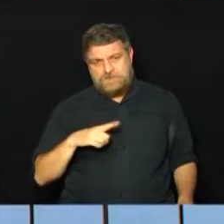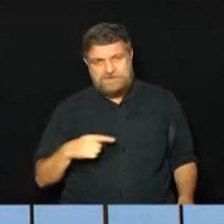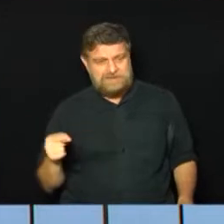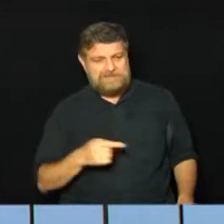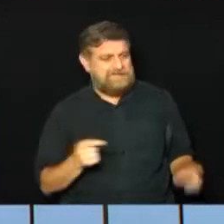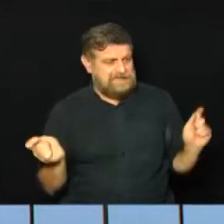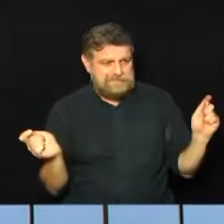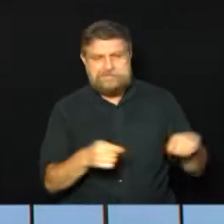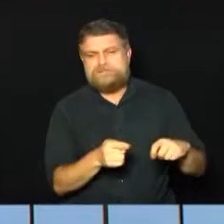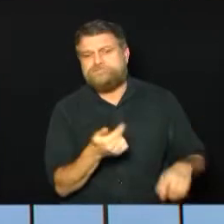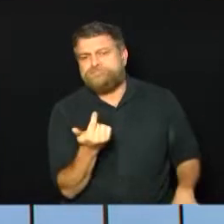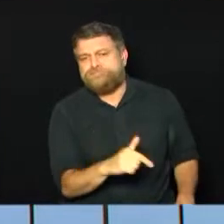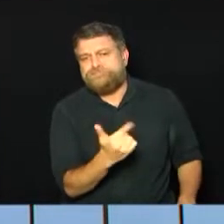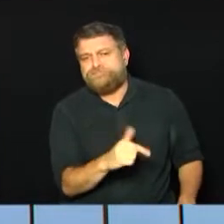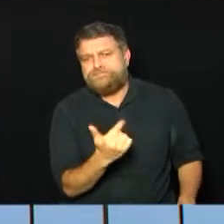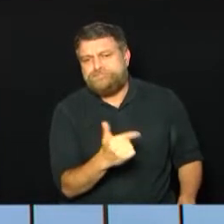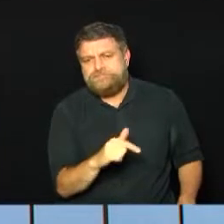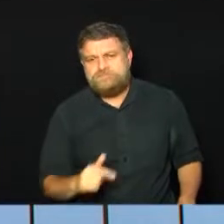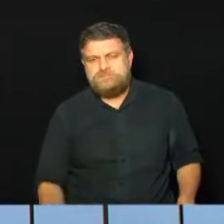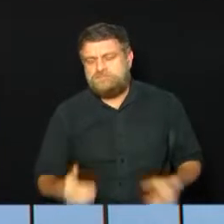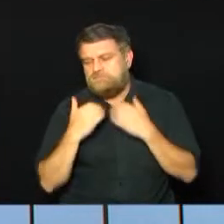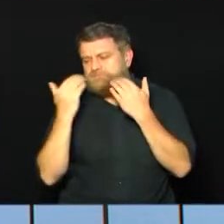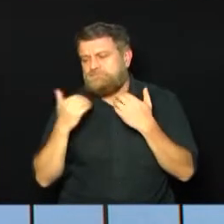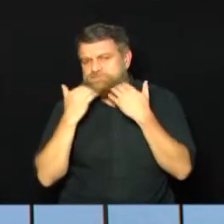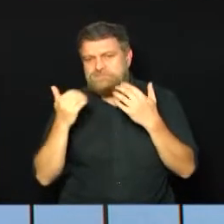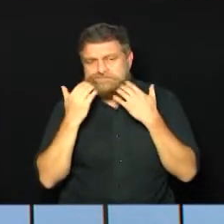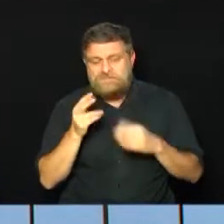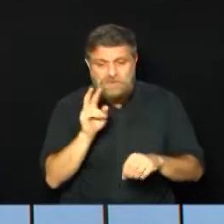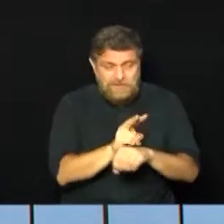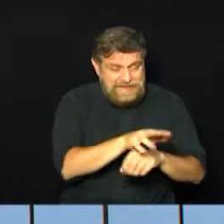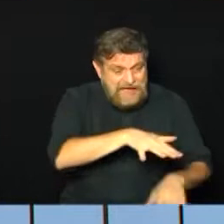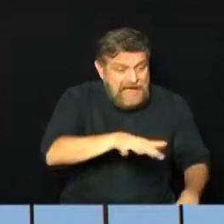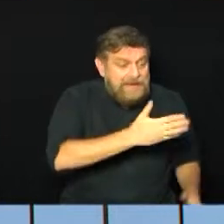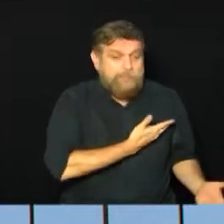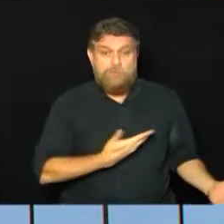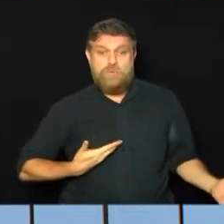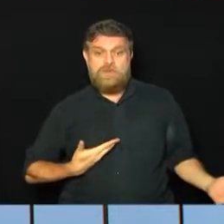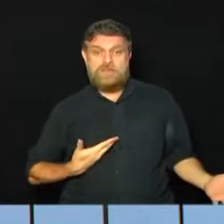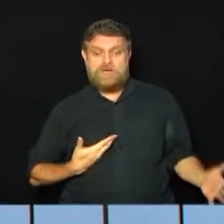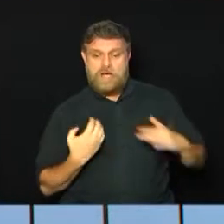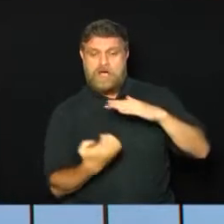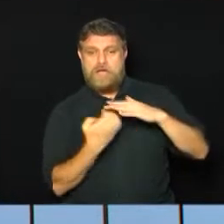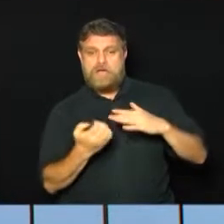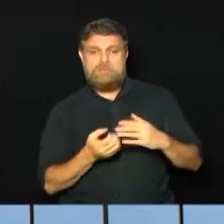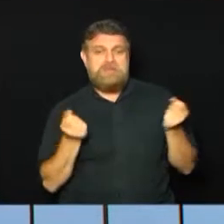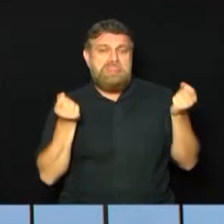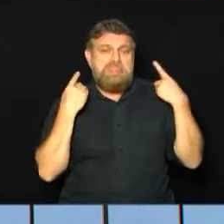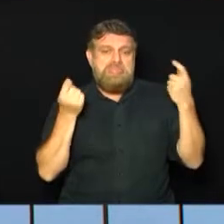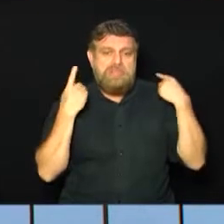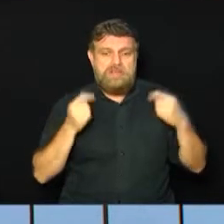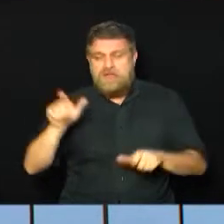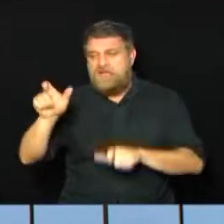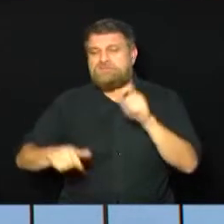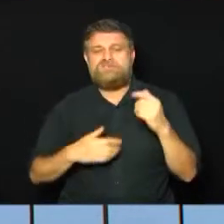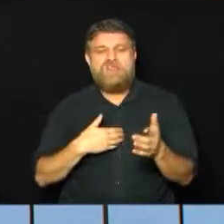incompetência mesmo, né? O desmazelo, cuidado com a coisa pública, né? Então, as pessoas estão acostumadas a fazer tudo de